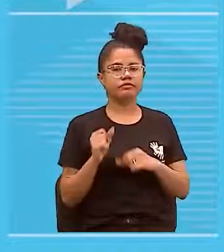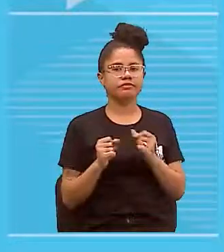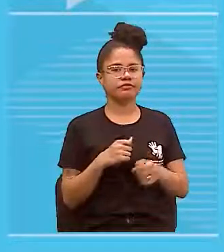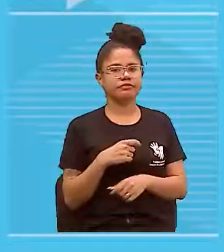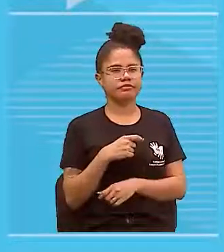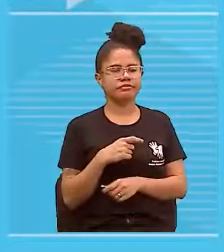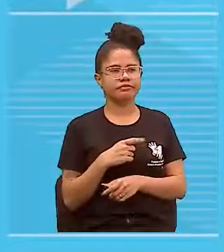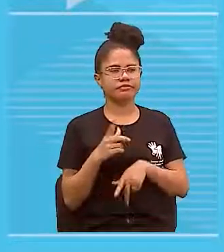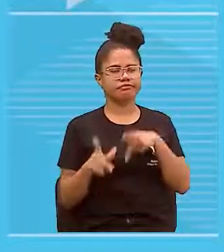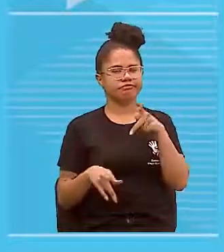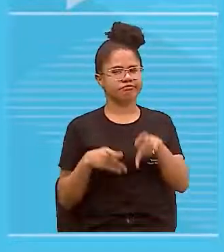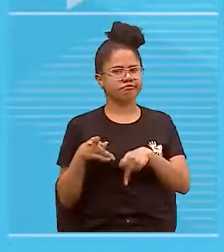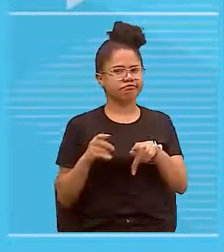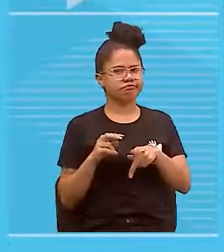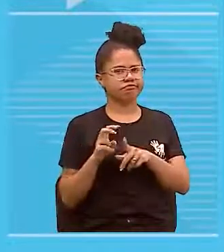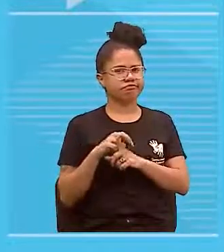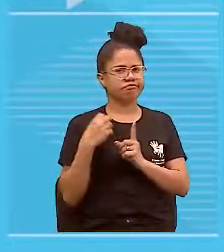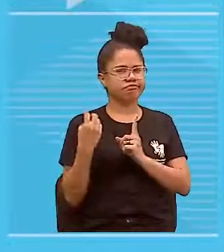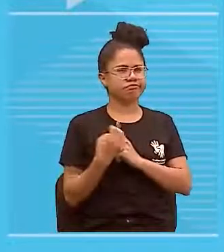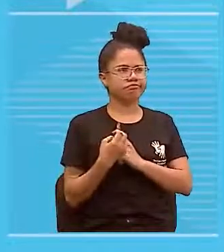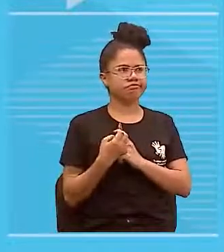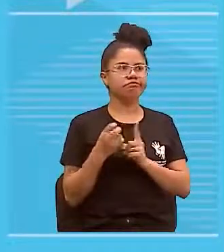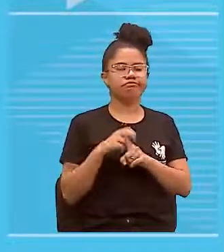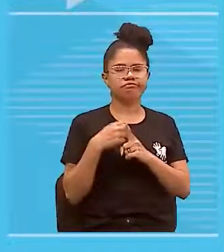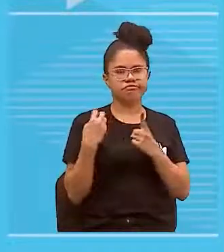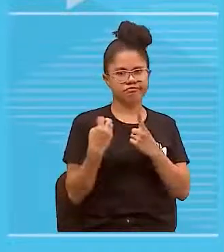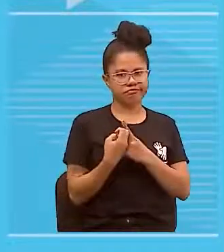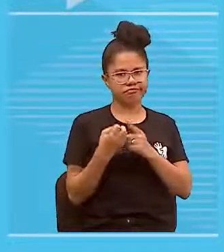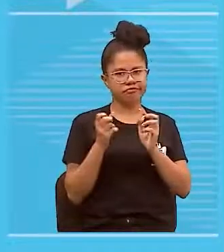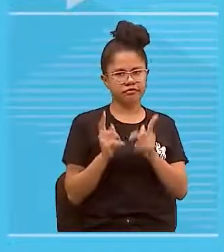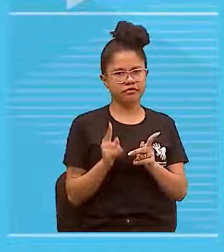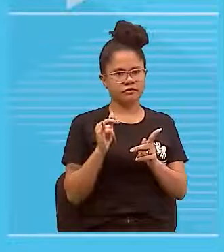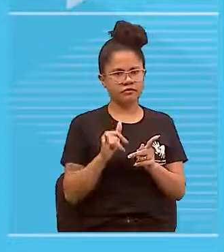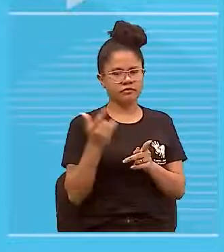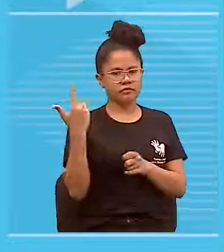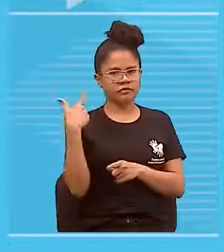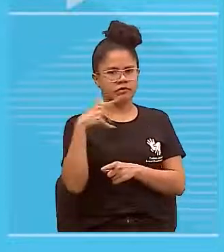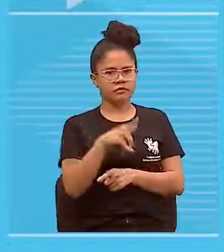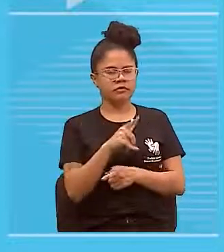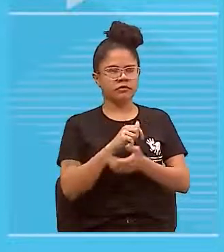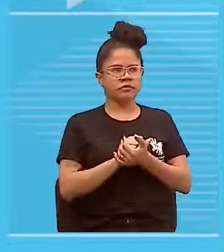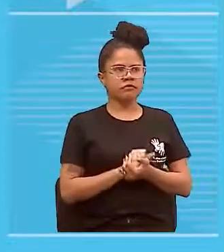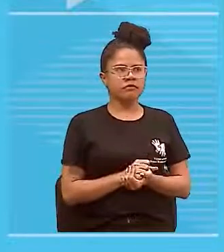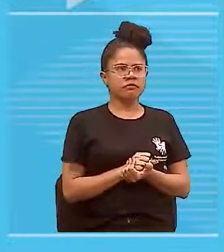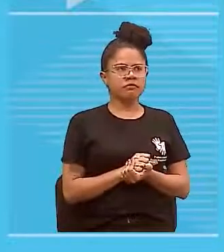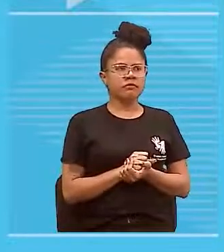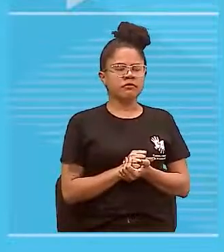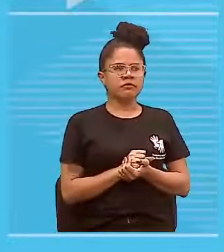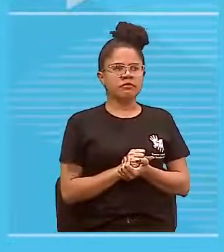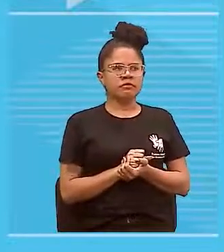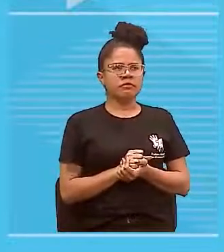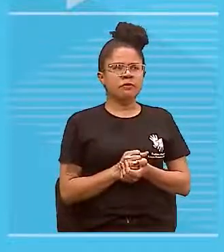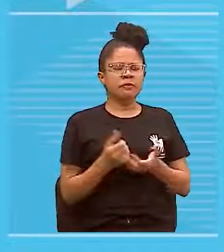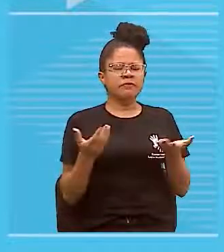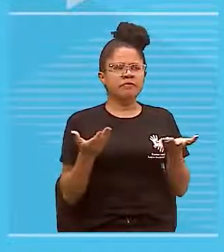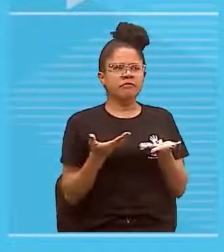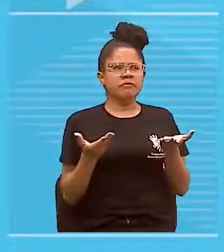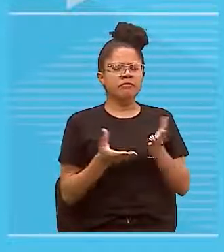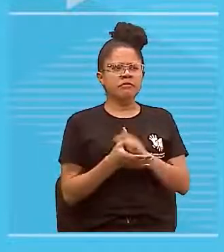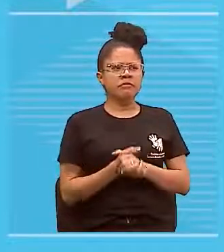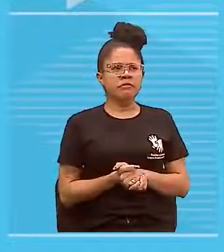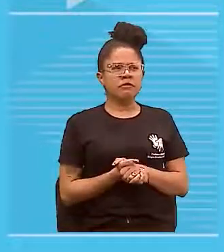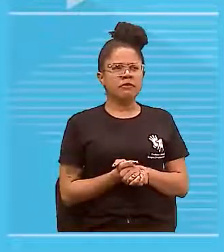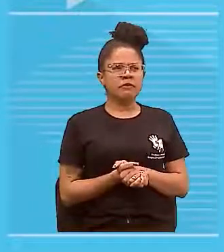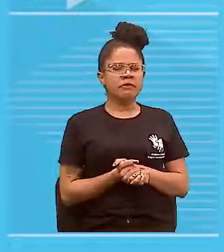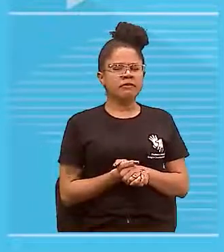uma população, uma comunidade. Uma comunidade. Quando eu considero cada um desses aqui, eu vou pegar agora que cor, meu